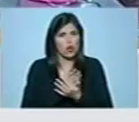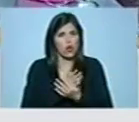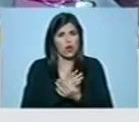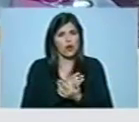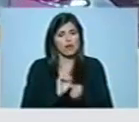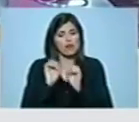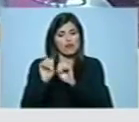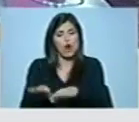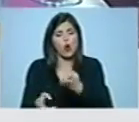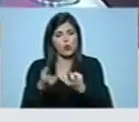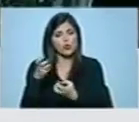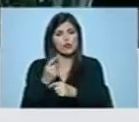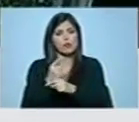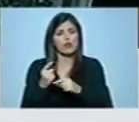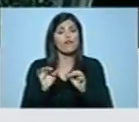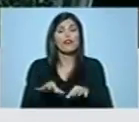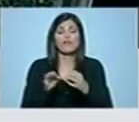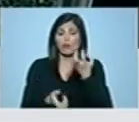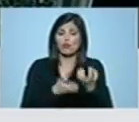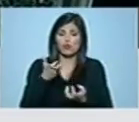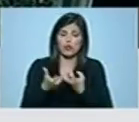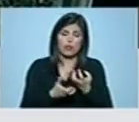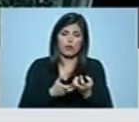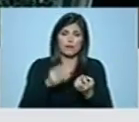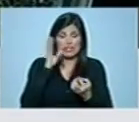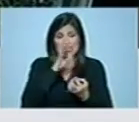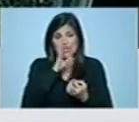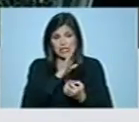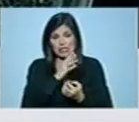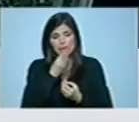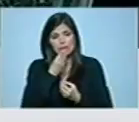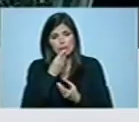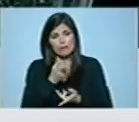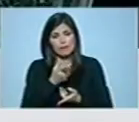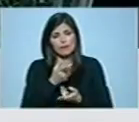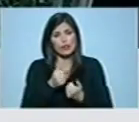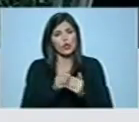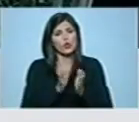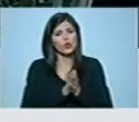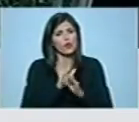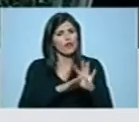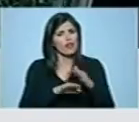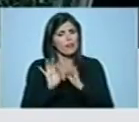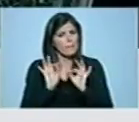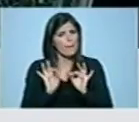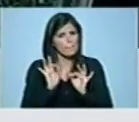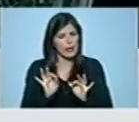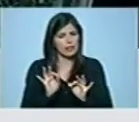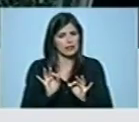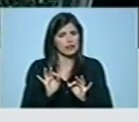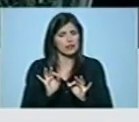entrarem no cozido. Porque chega ao fim o cozido, se provar, se for assim tudo muito bem arranjado, uma preparação já